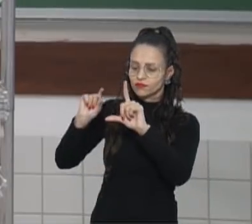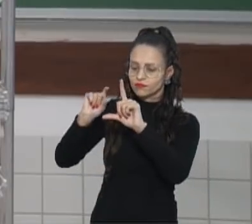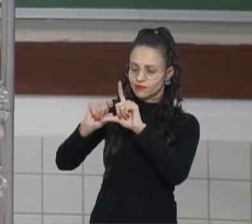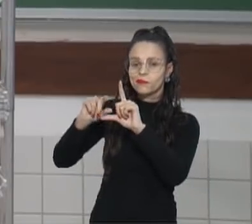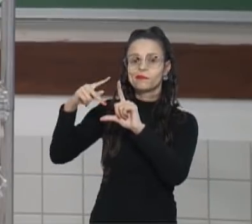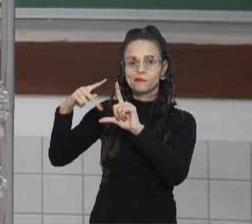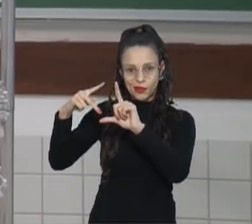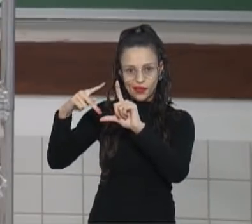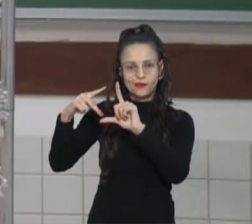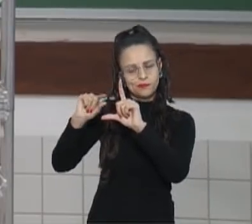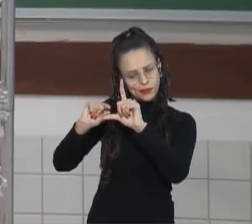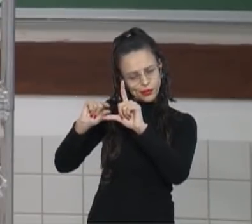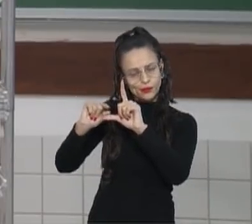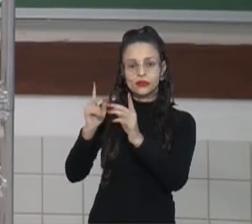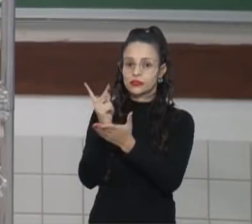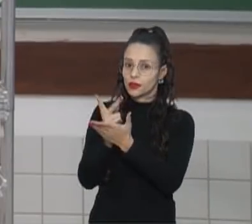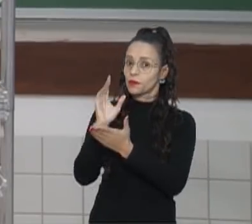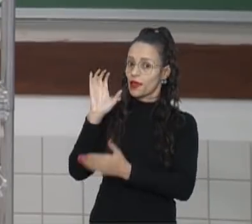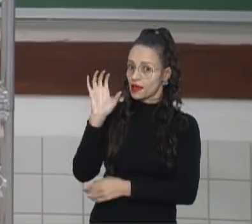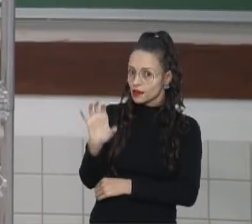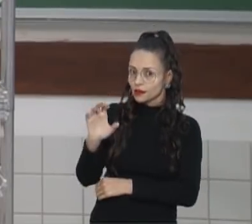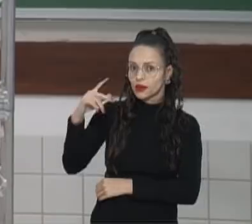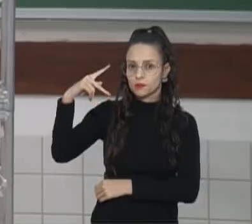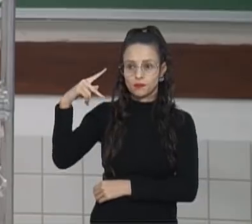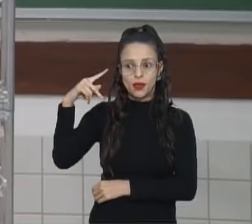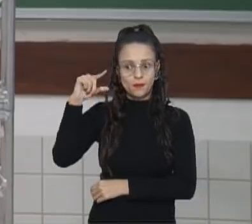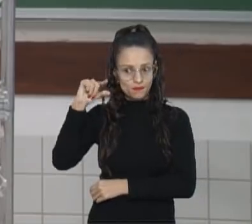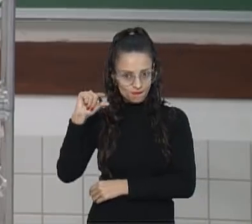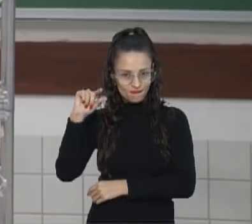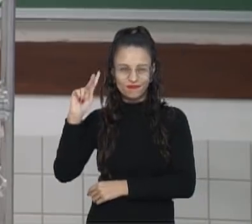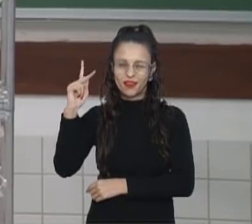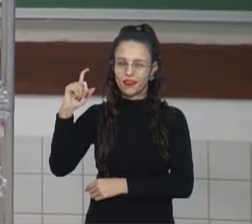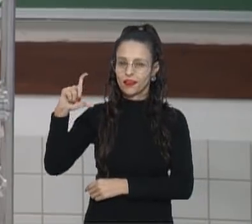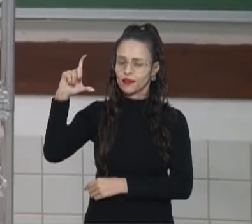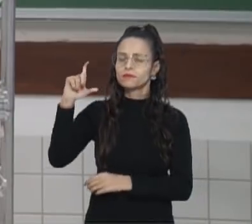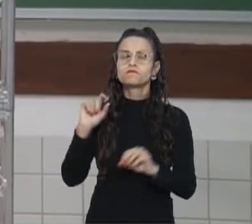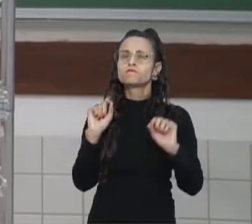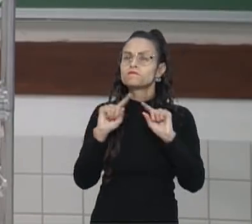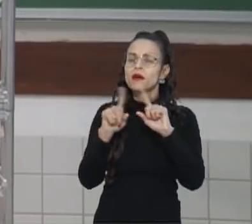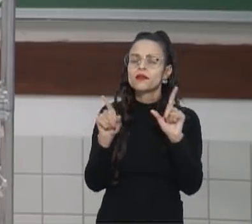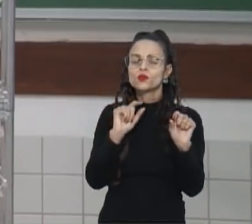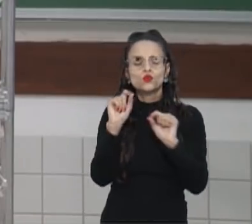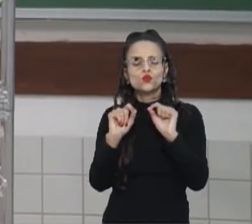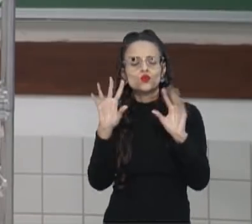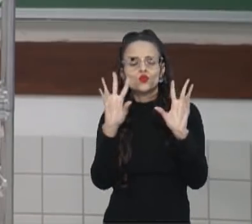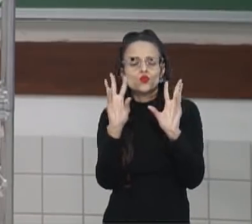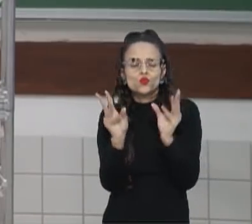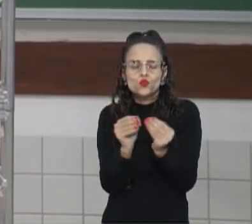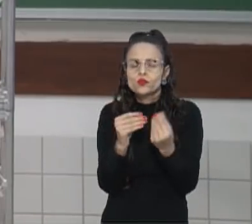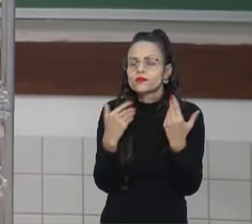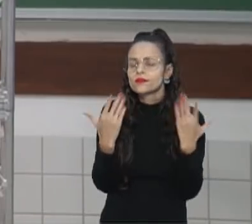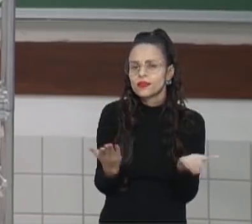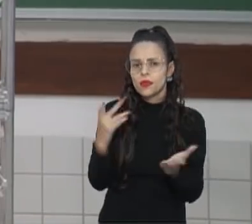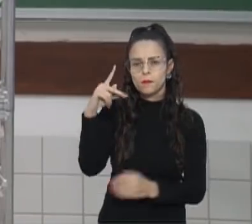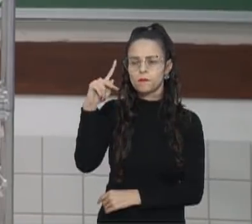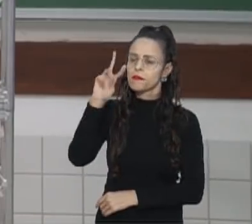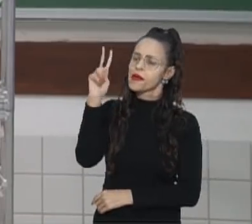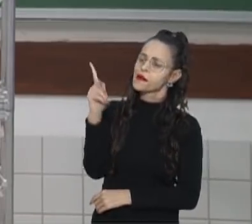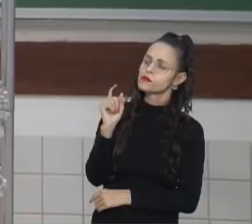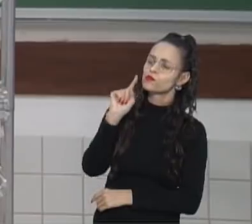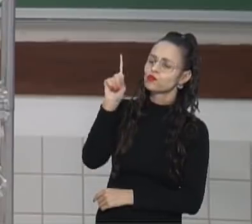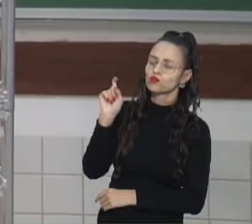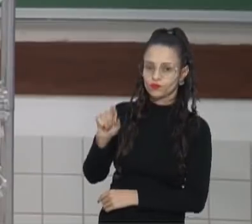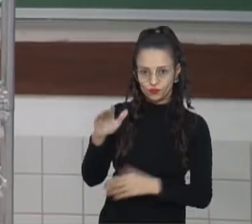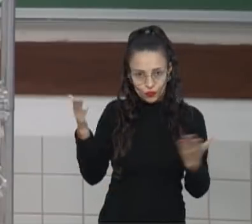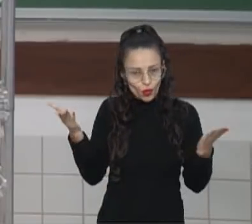sigla pH sempre deve ser escrita assim. Mas afinal, o que é o tal do pH? É o que nós vamos descobrir na aula de hoje. Não só